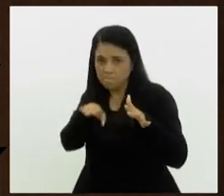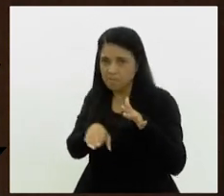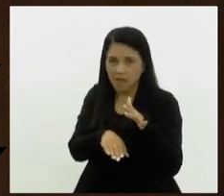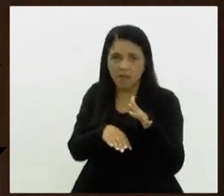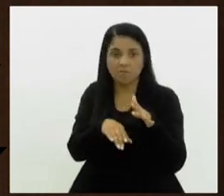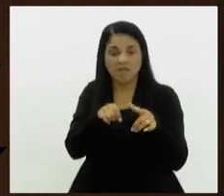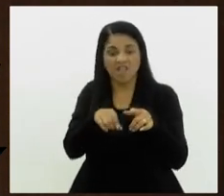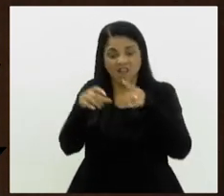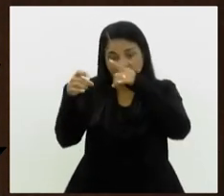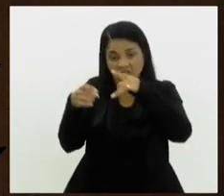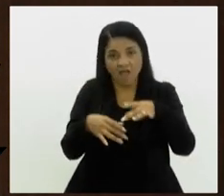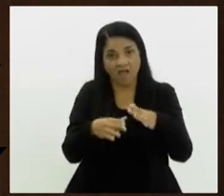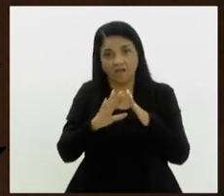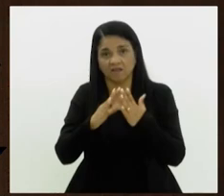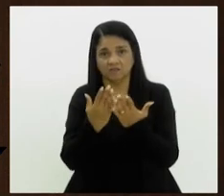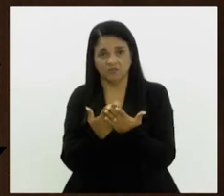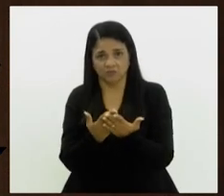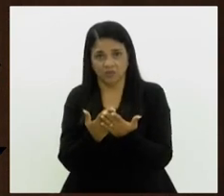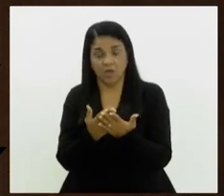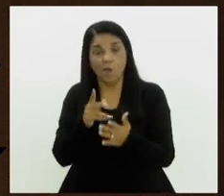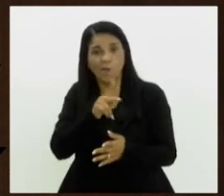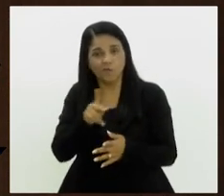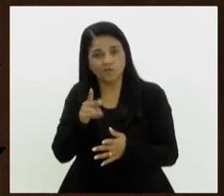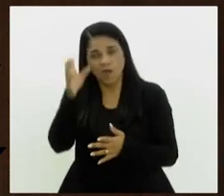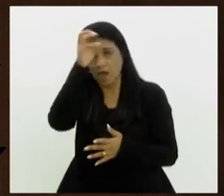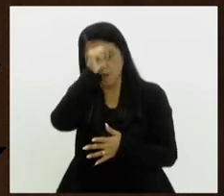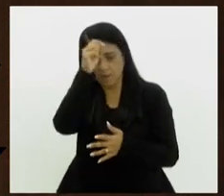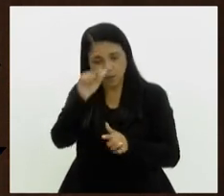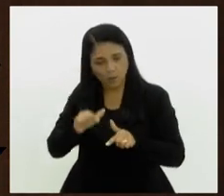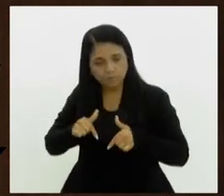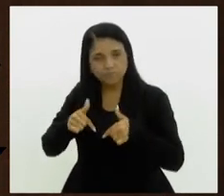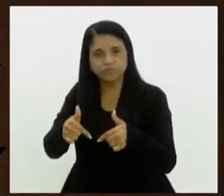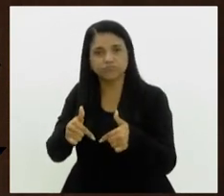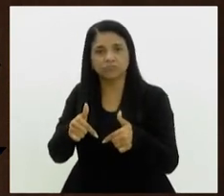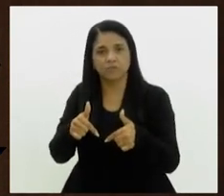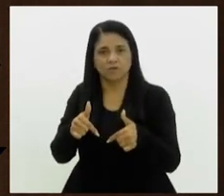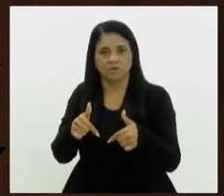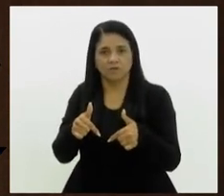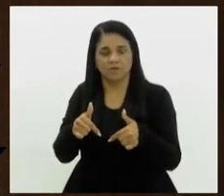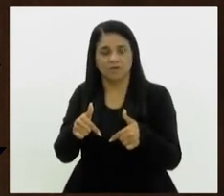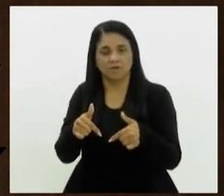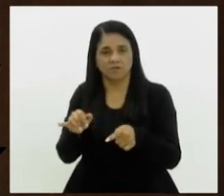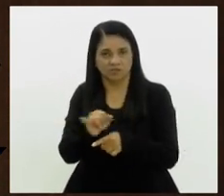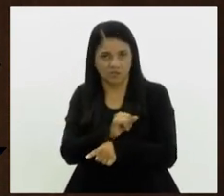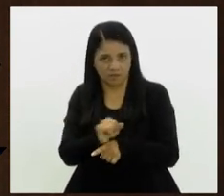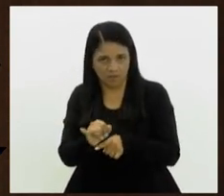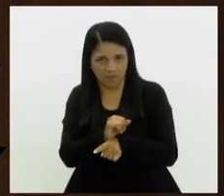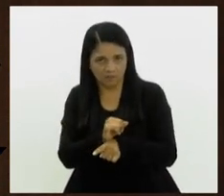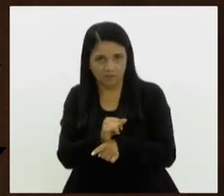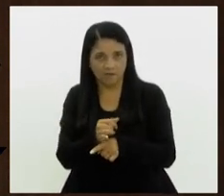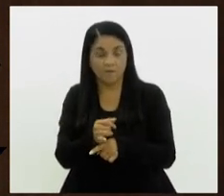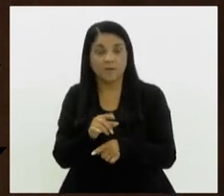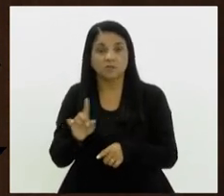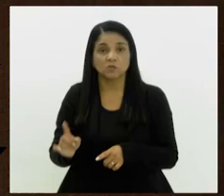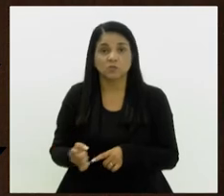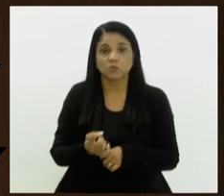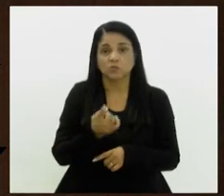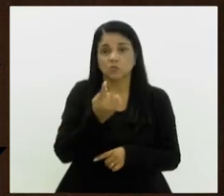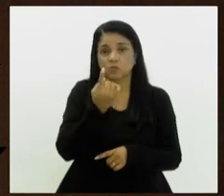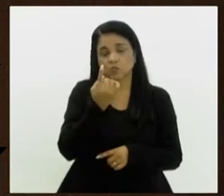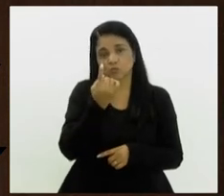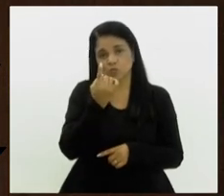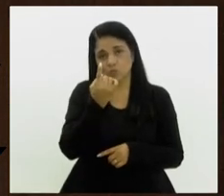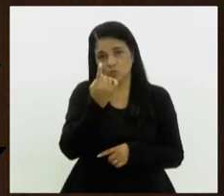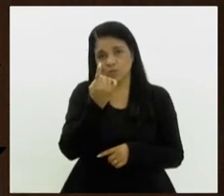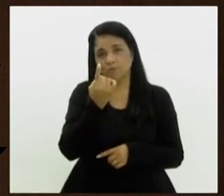saindo da escola, indo para outra escola, ou a própria evasão escolar, que é uma, não a única, mas uma, deputado Átila